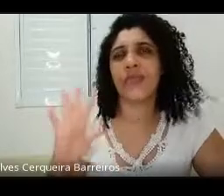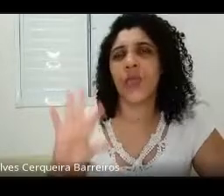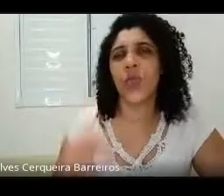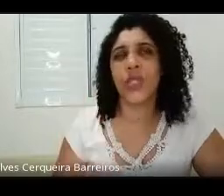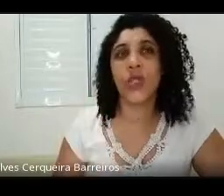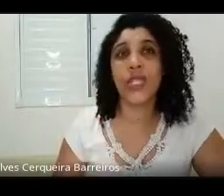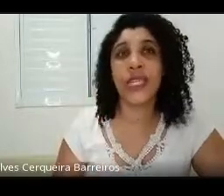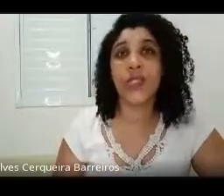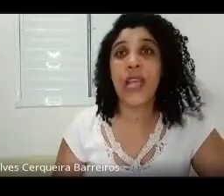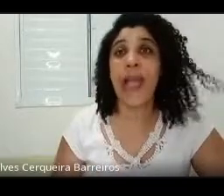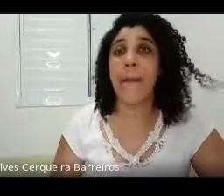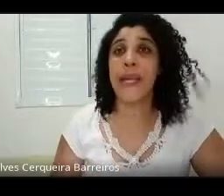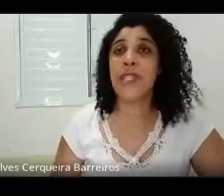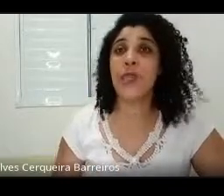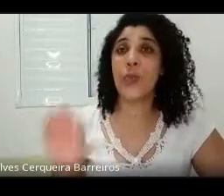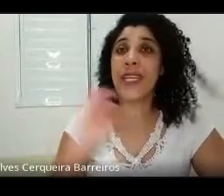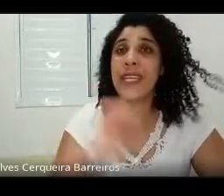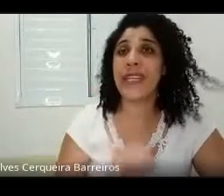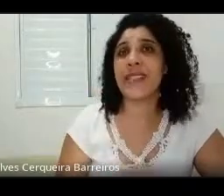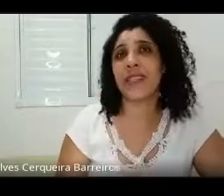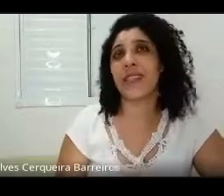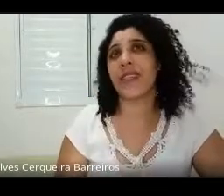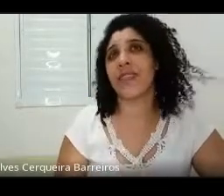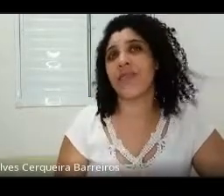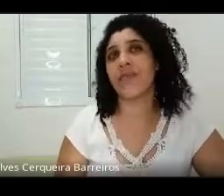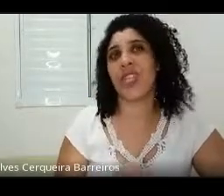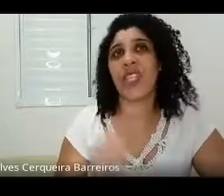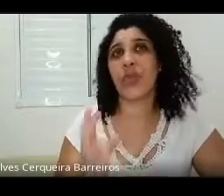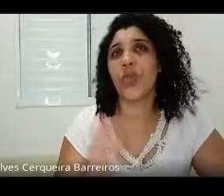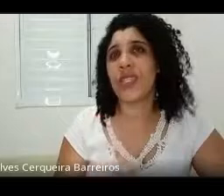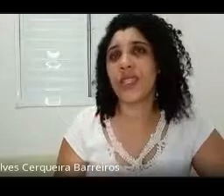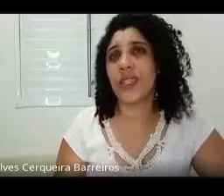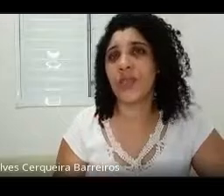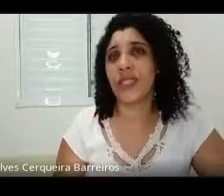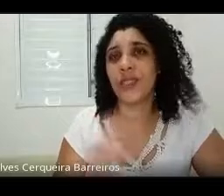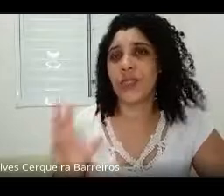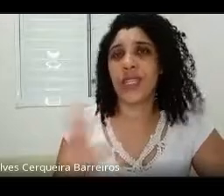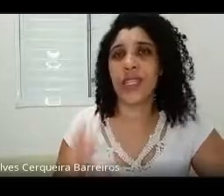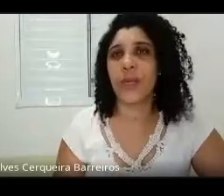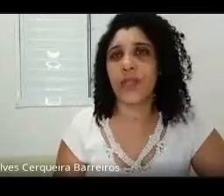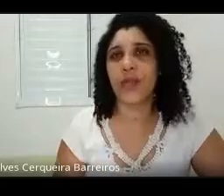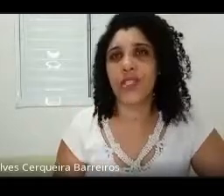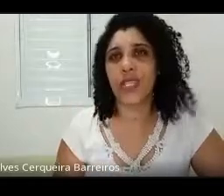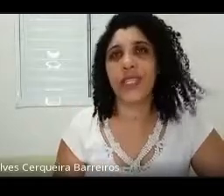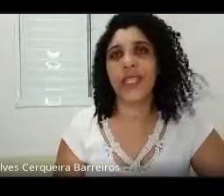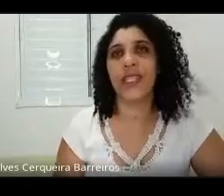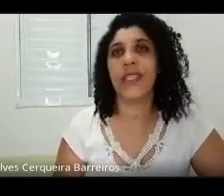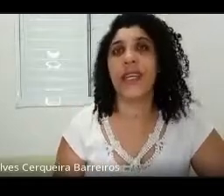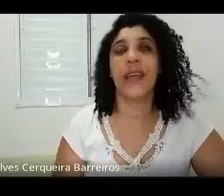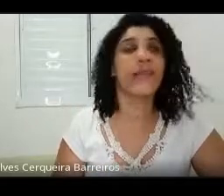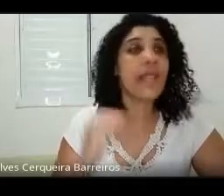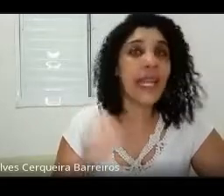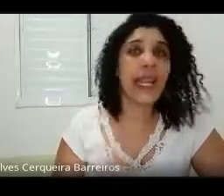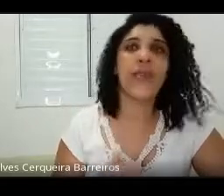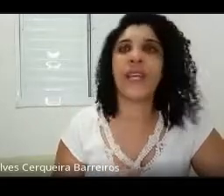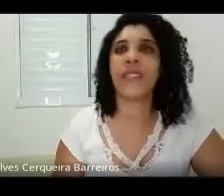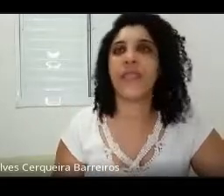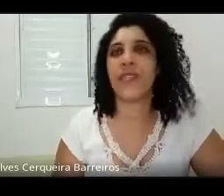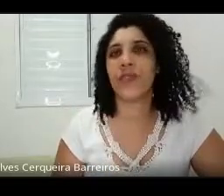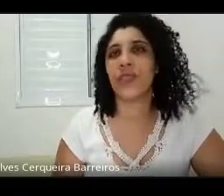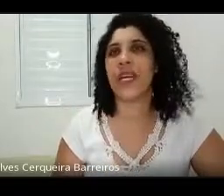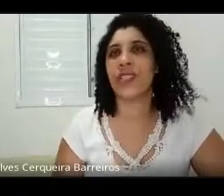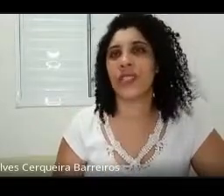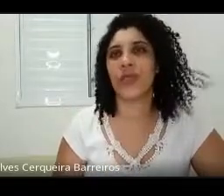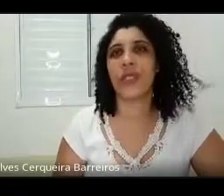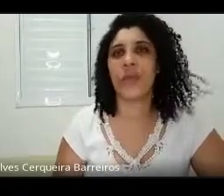adolescência, 11, 12 anos. Mas uma criança que já está com 12 anos e não tem nenhuma língua adquirida, é claro que ela vai ter